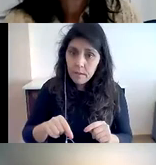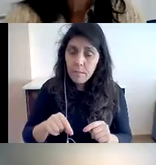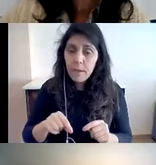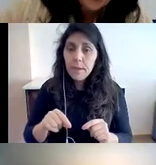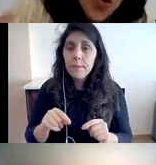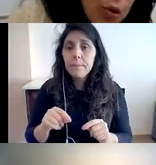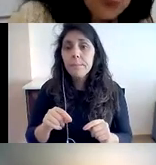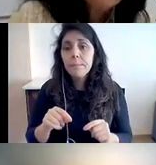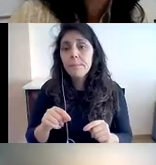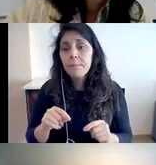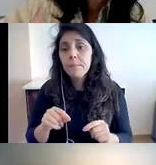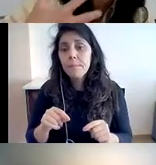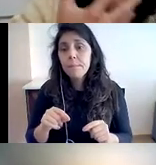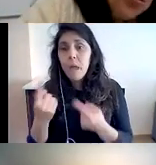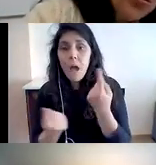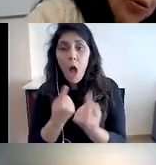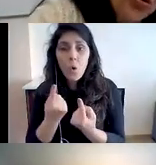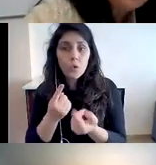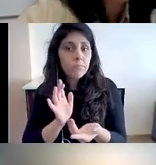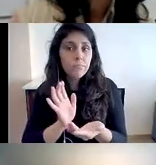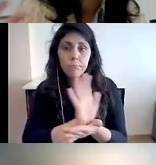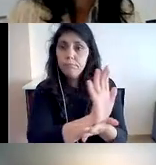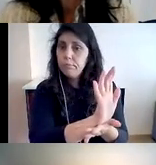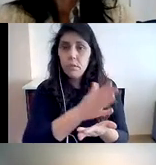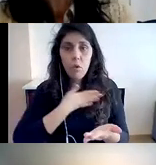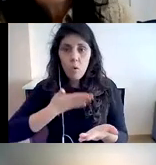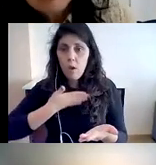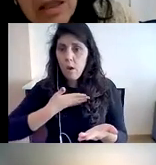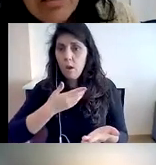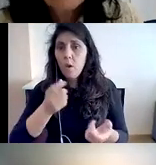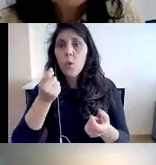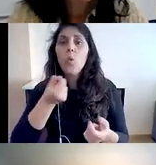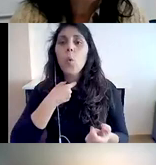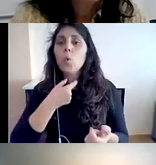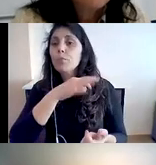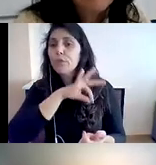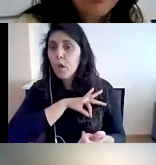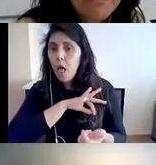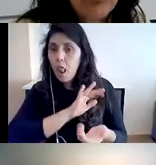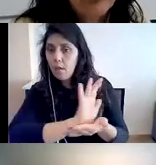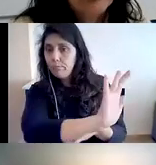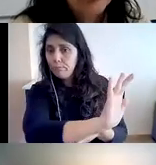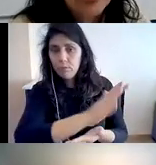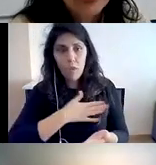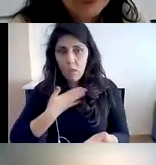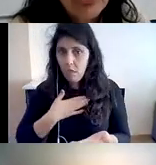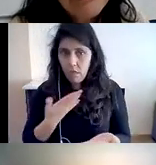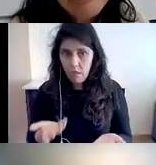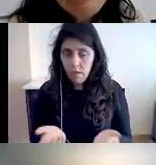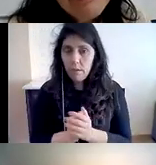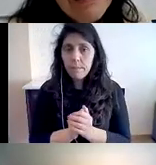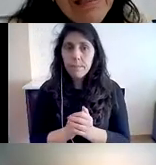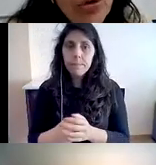quais recusam os cursos profissionais e a diversificação